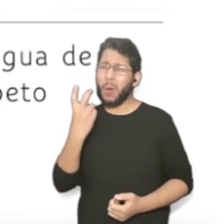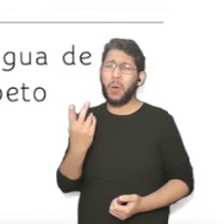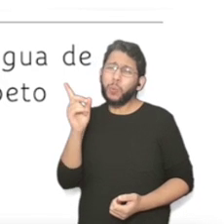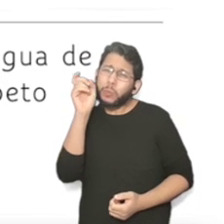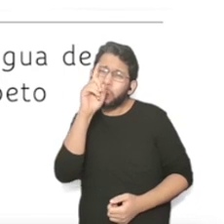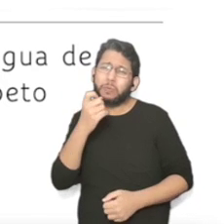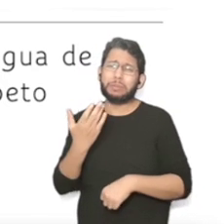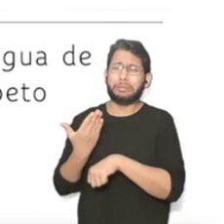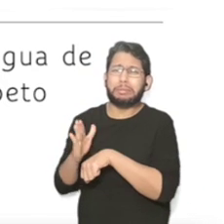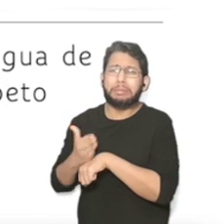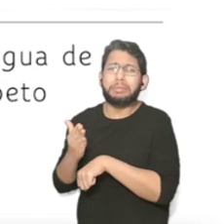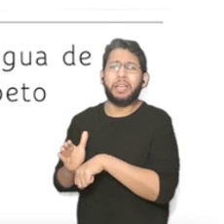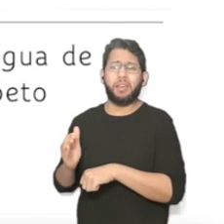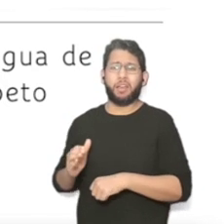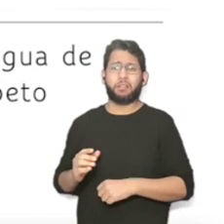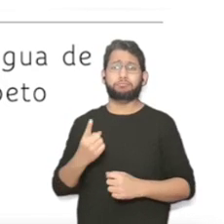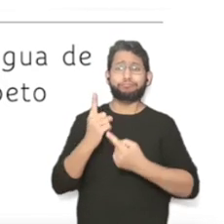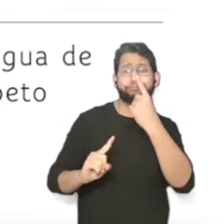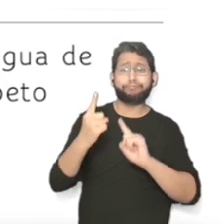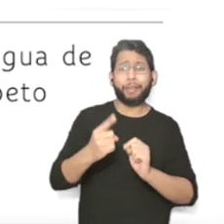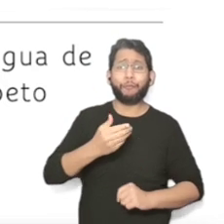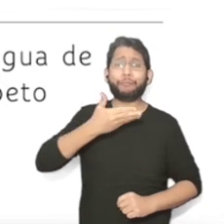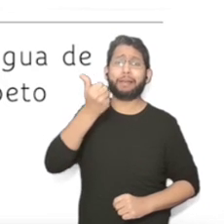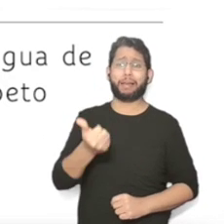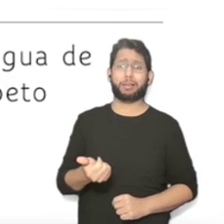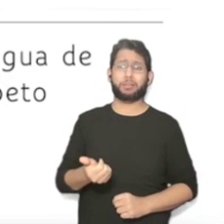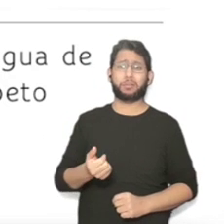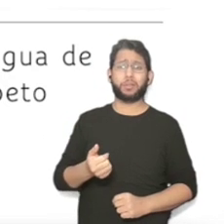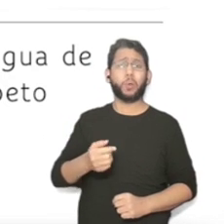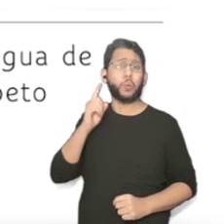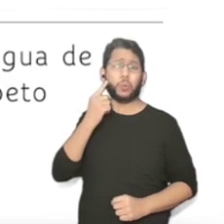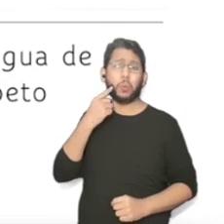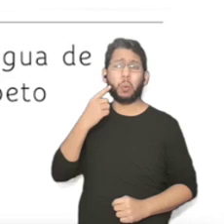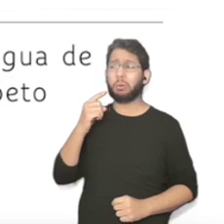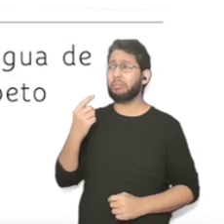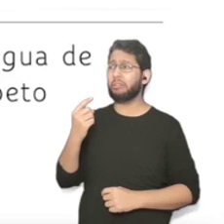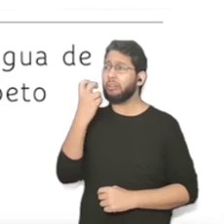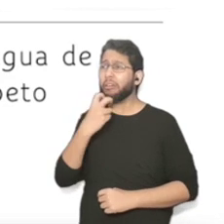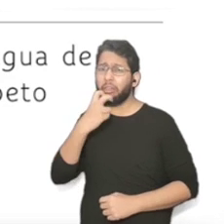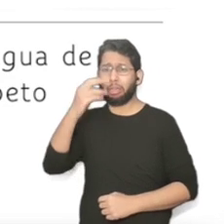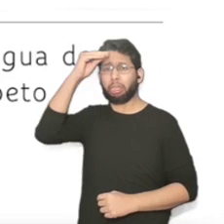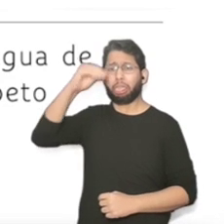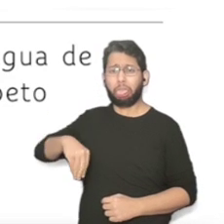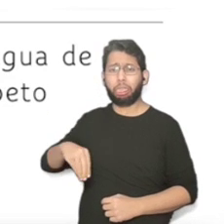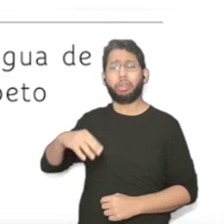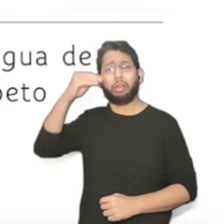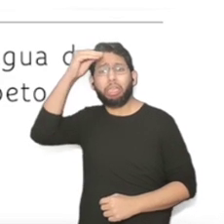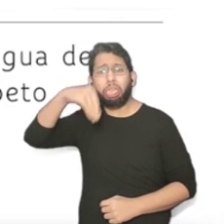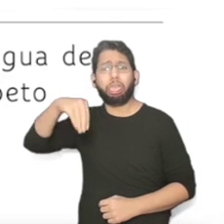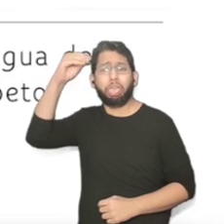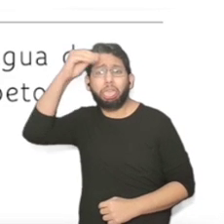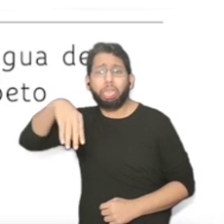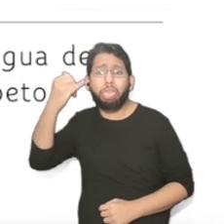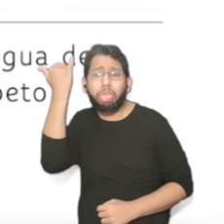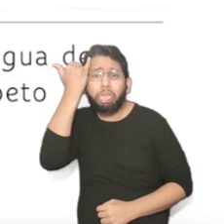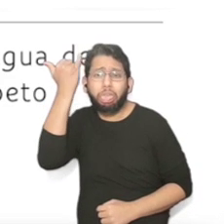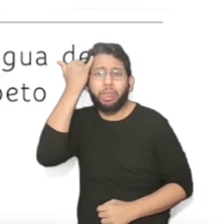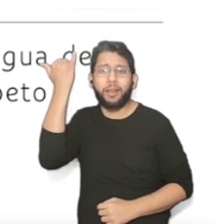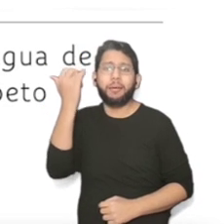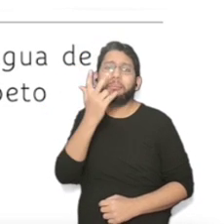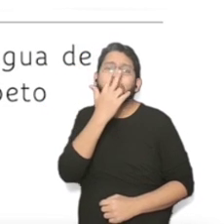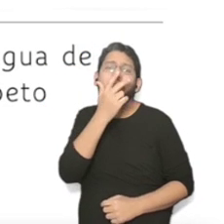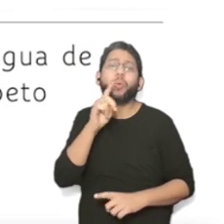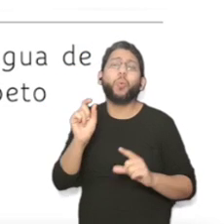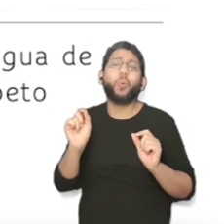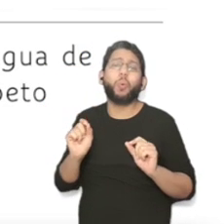datilológico, isso vai torná-lo preguiçoso para aprender a oralidade. Que com a língua de sinais, o surdo vai